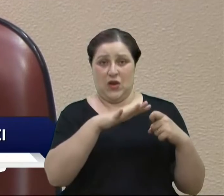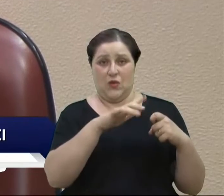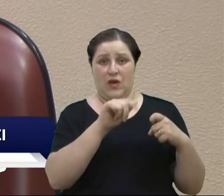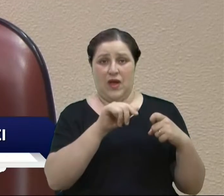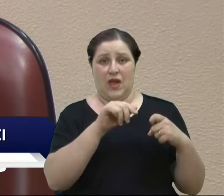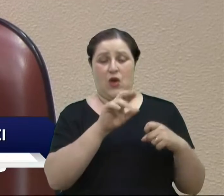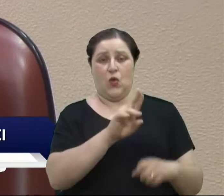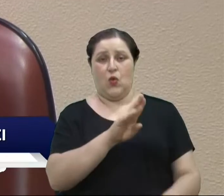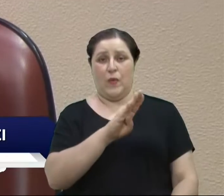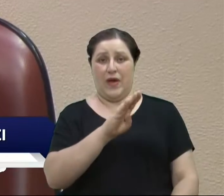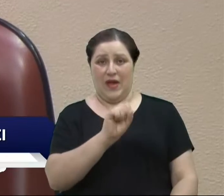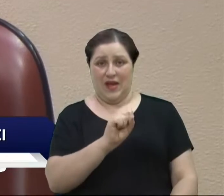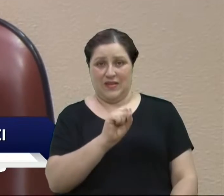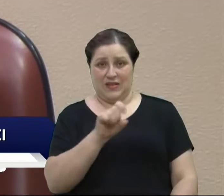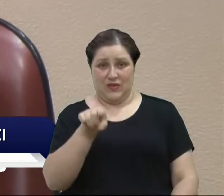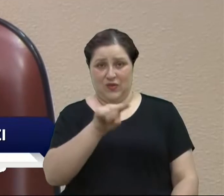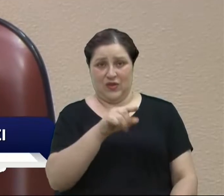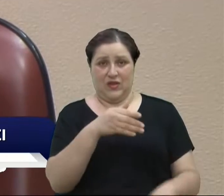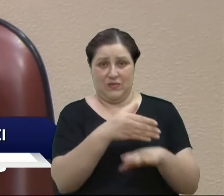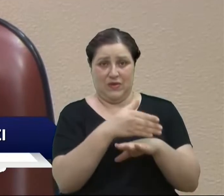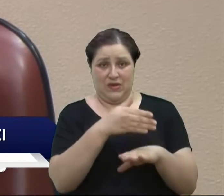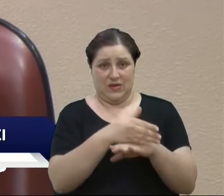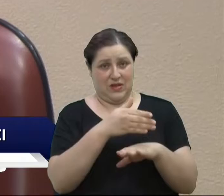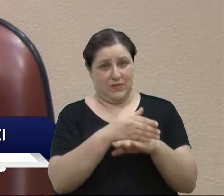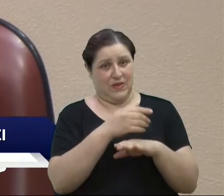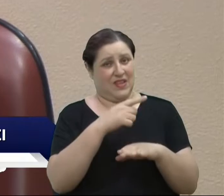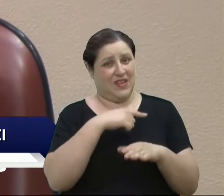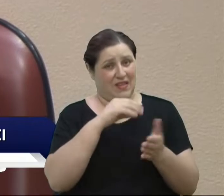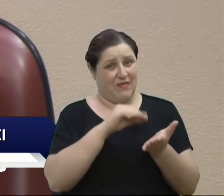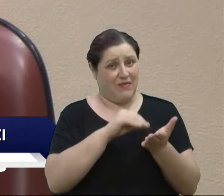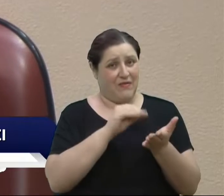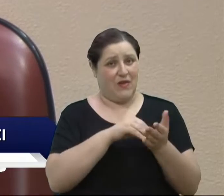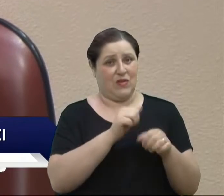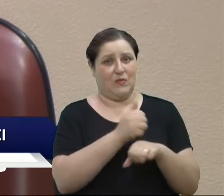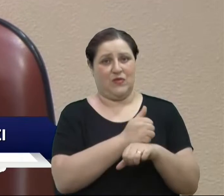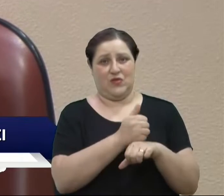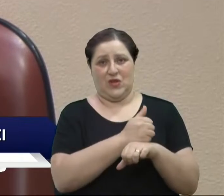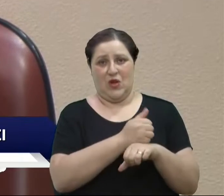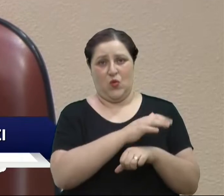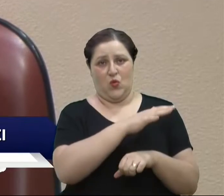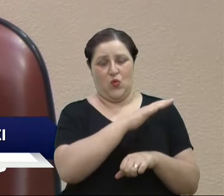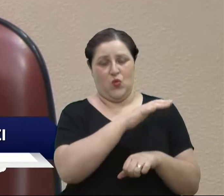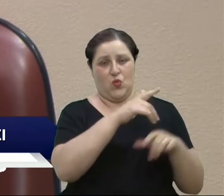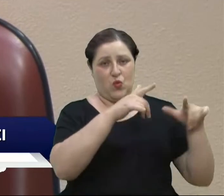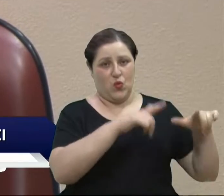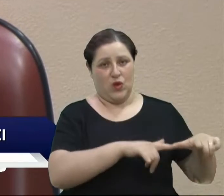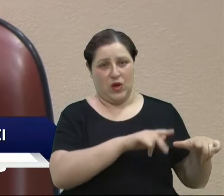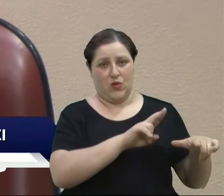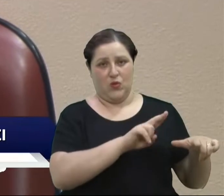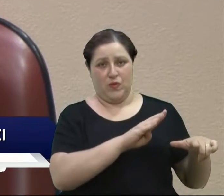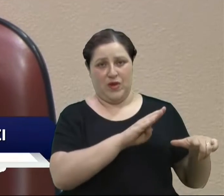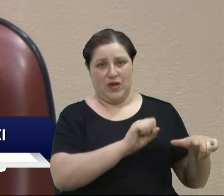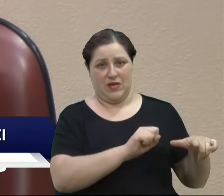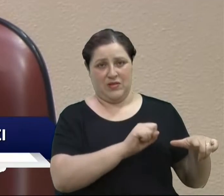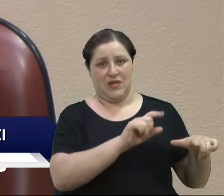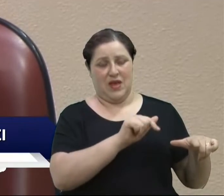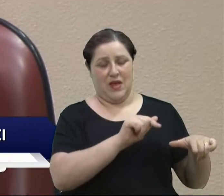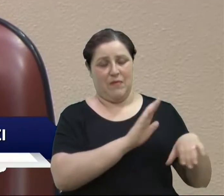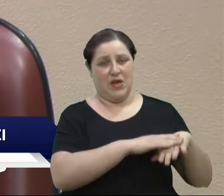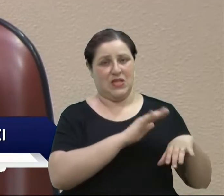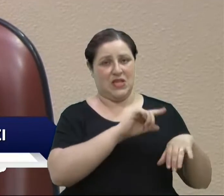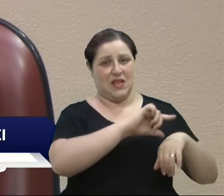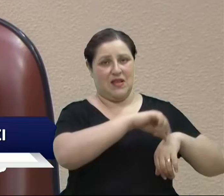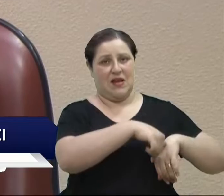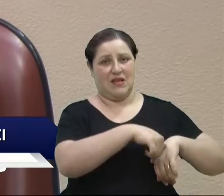vocês representam, haja algum tipo de falta de profissional nessas unidades. Então, isso atrasa o acesso. Né? Por que que a